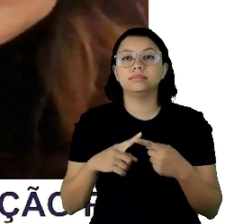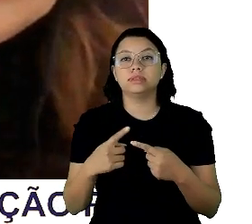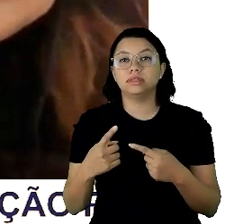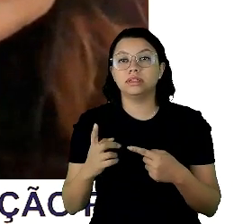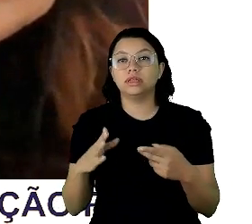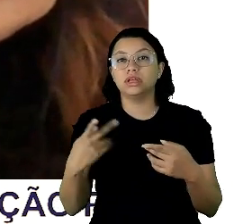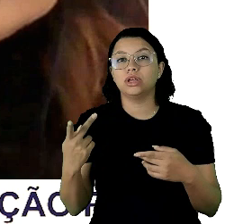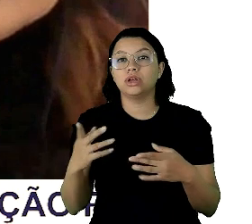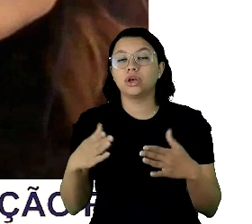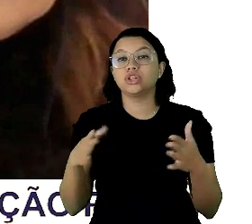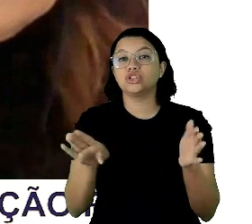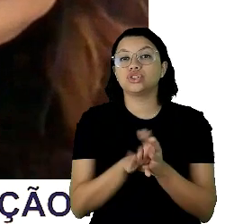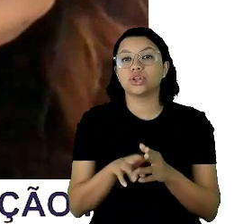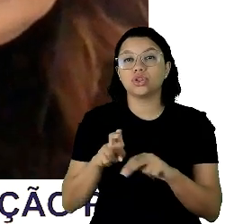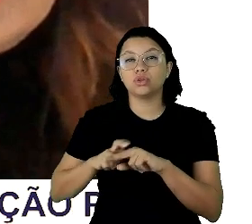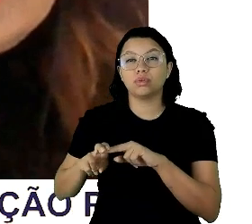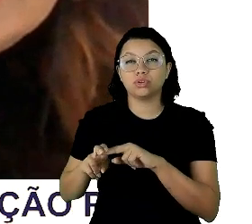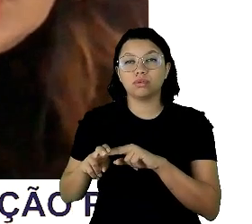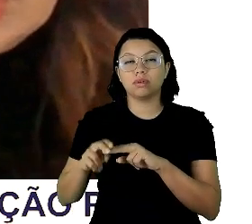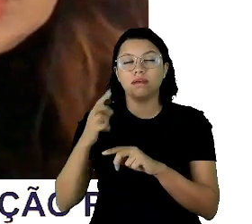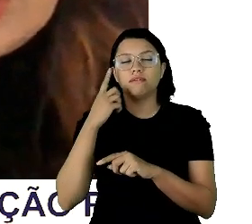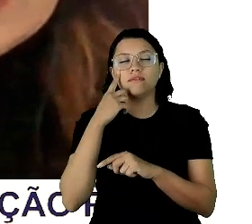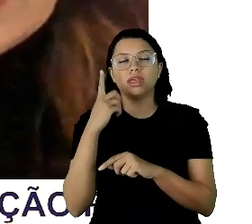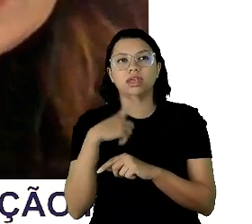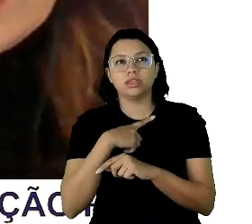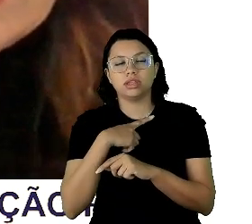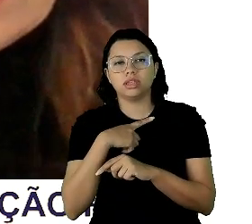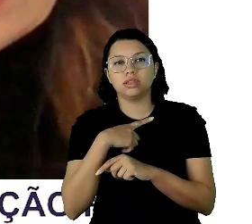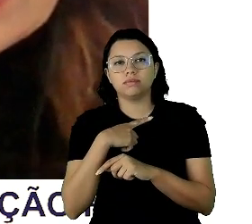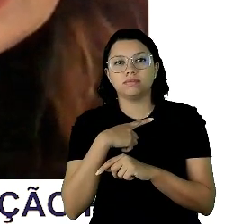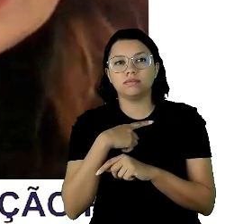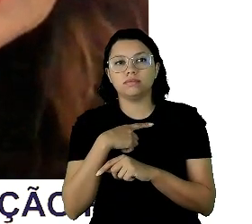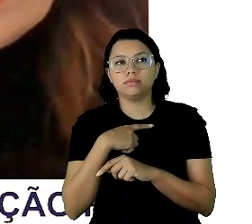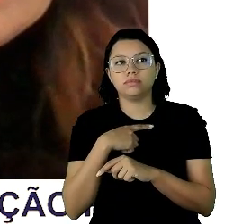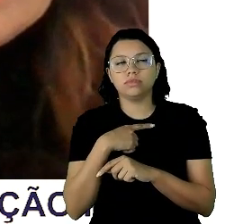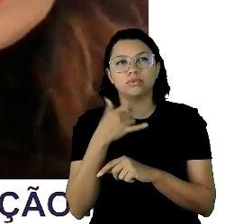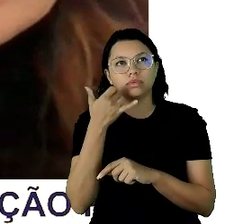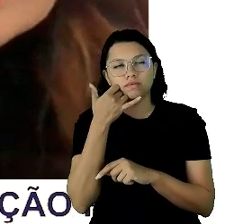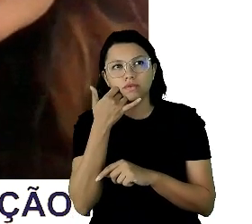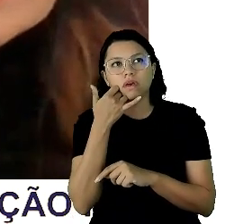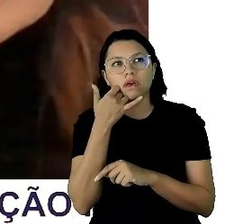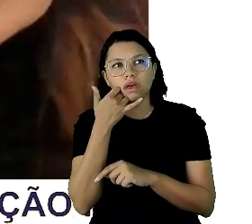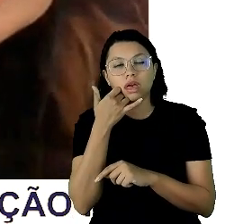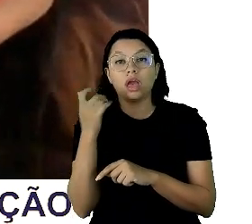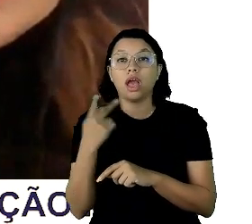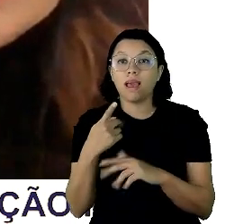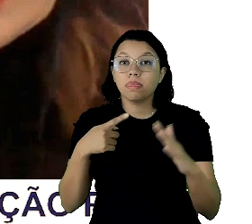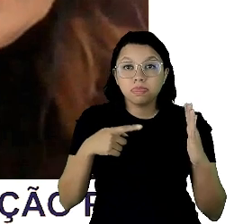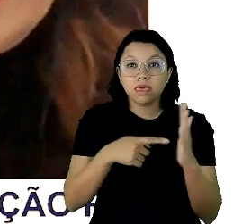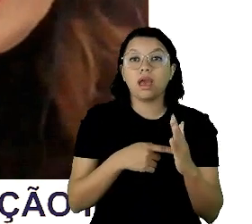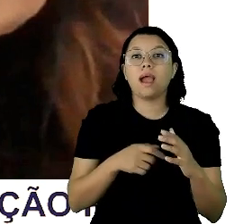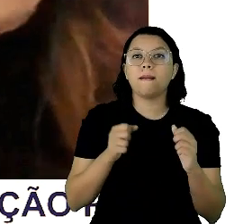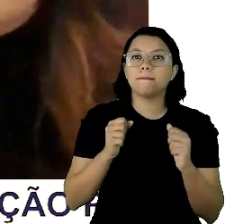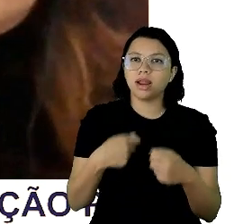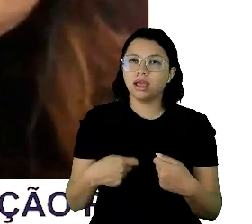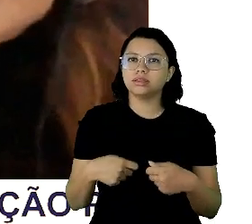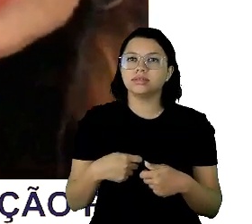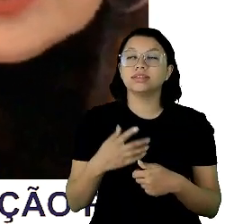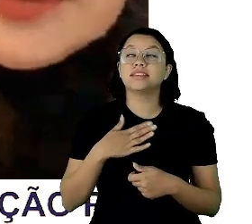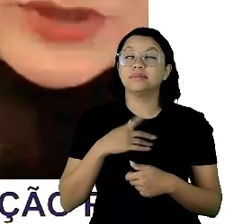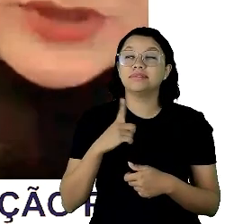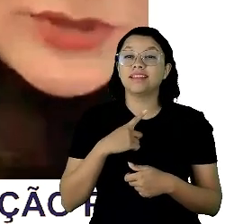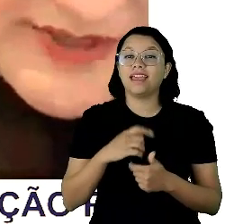tem um número desse, a gente tem que denunciar. Ó, eu tenho. No metrô de São Paulo, aqui,